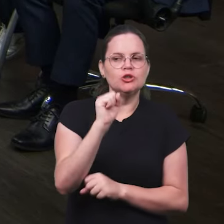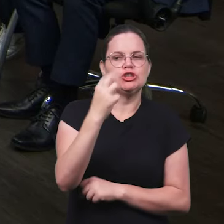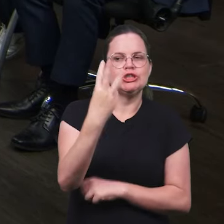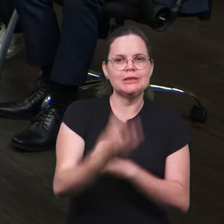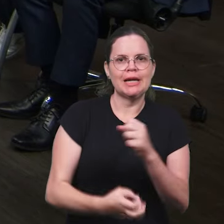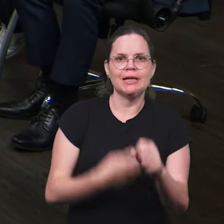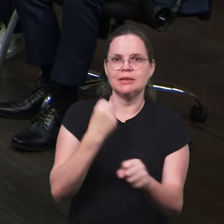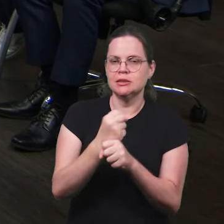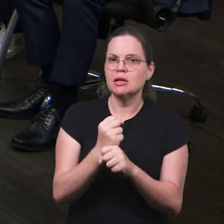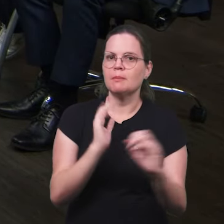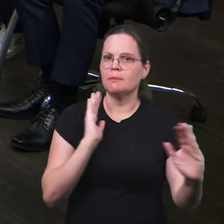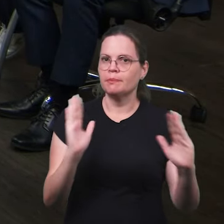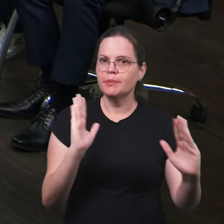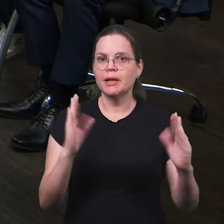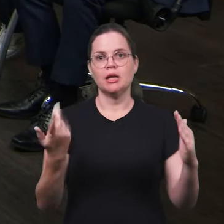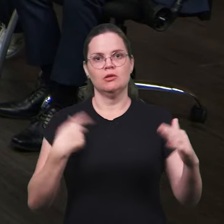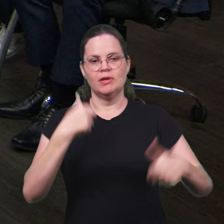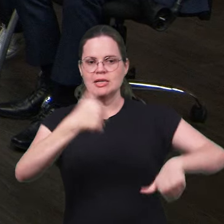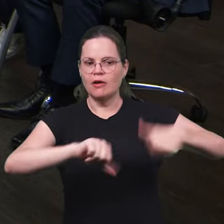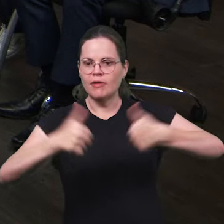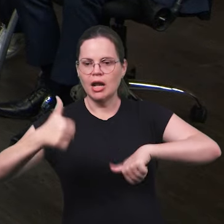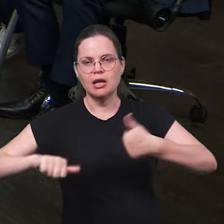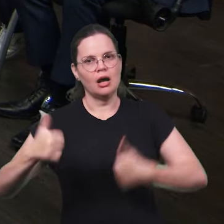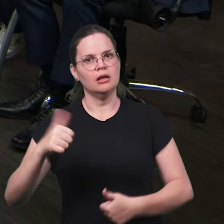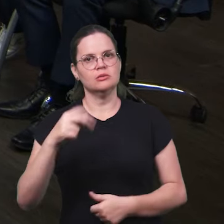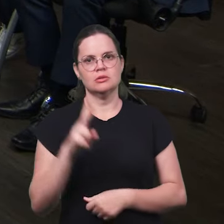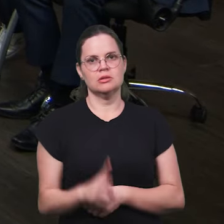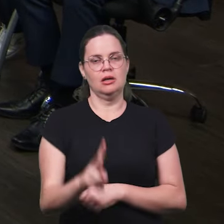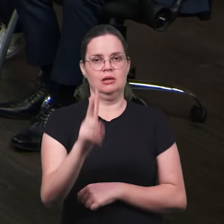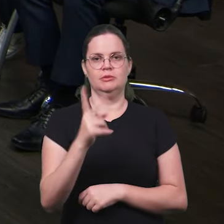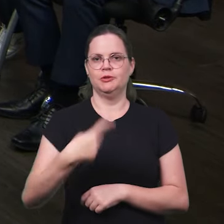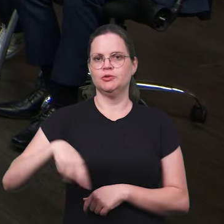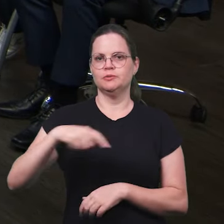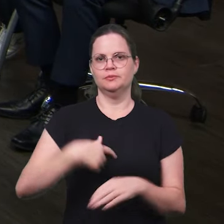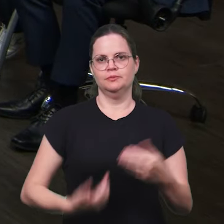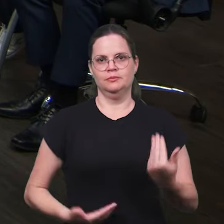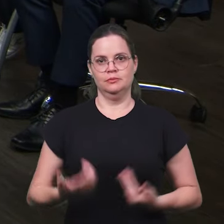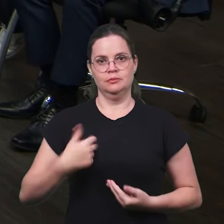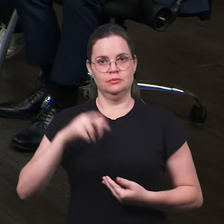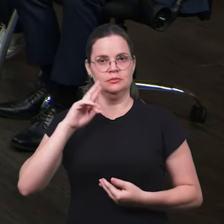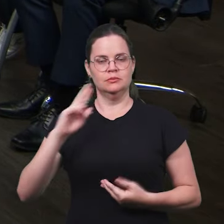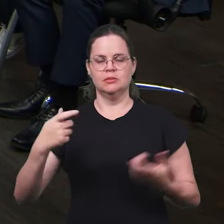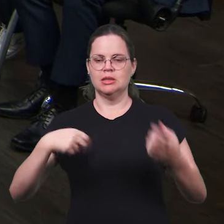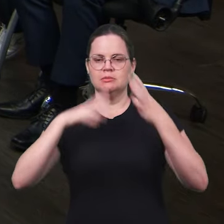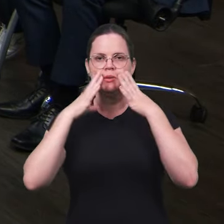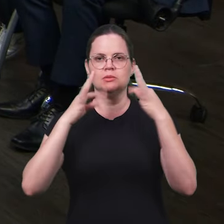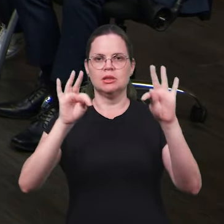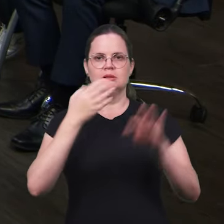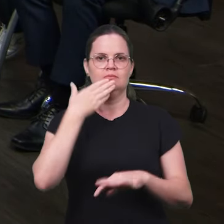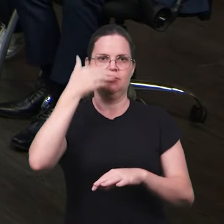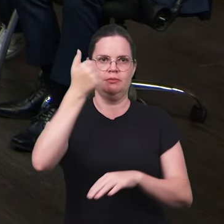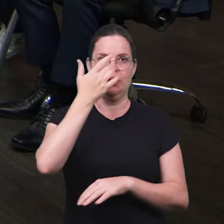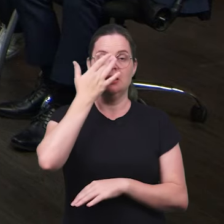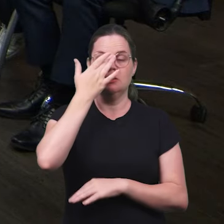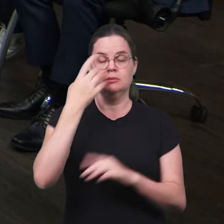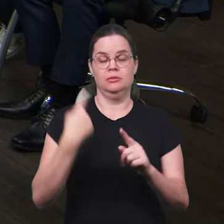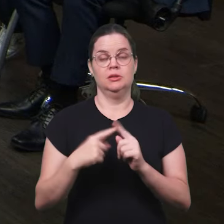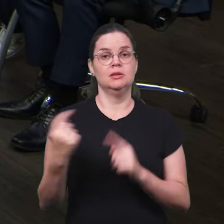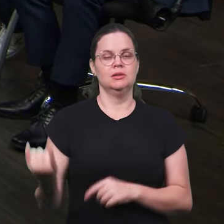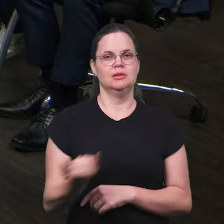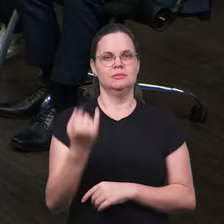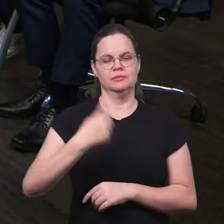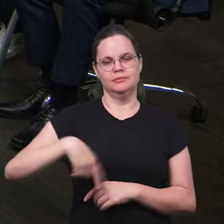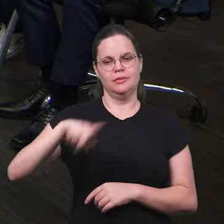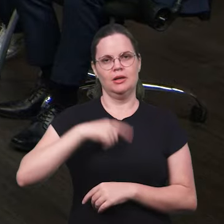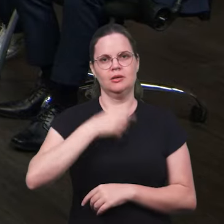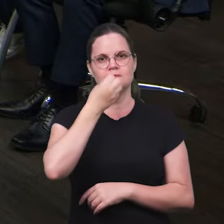sendo avaliado. E nós, como servos do Senhor, queremos também dar um nosso testemunho, né, pastor? É isso fundamental para nós dar um bom testemunho